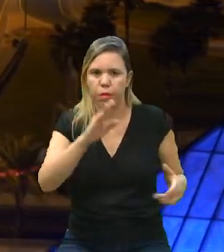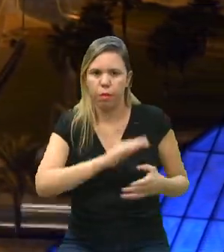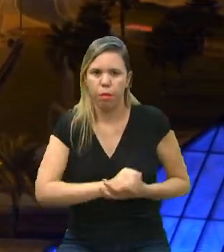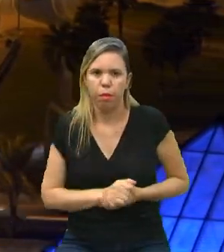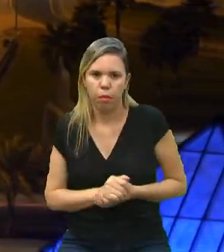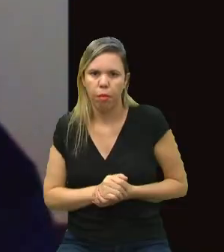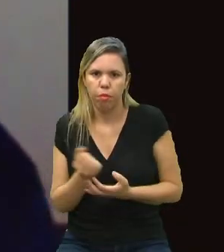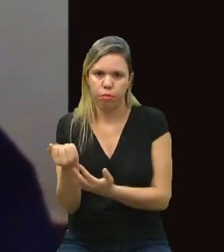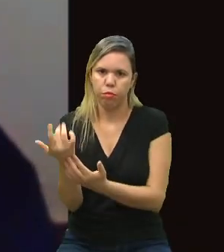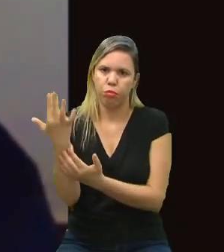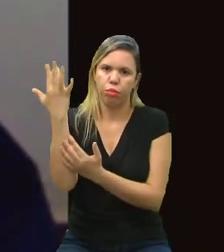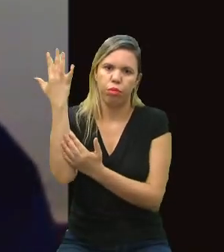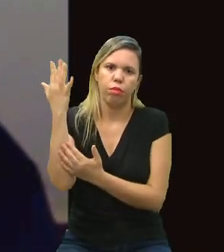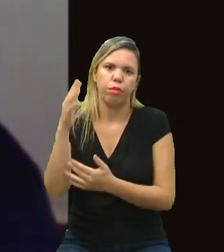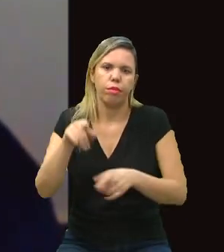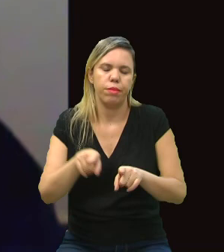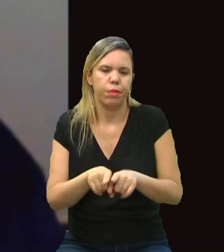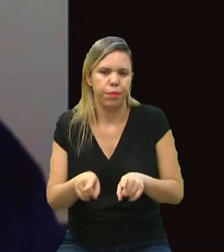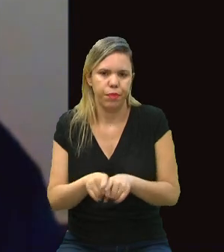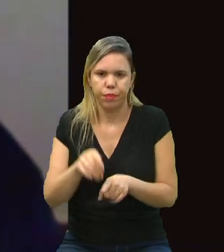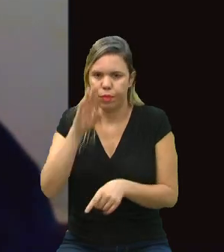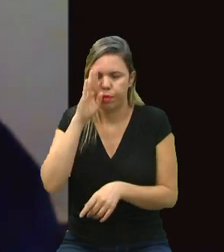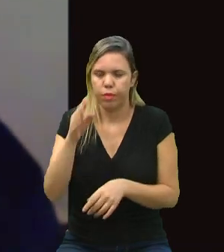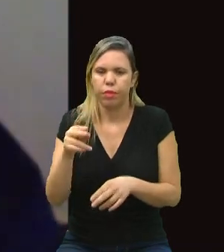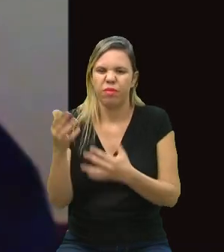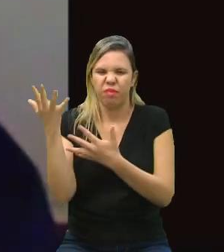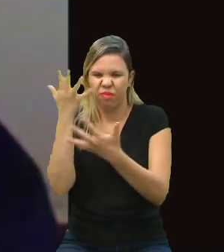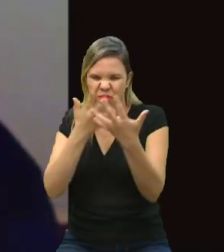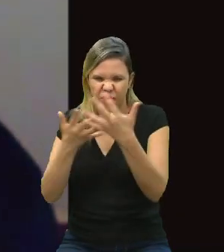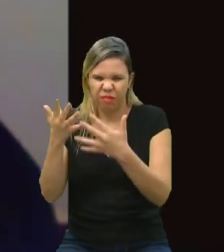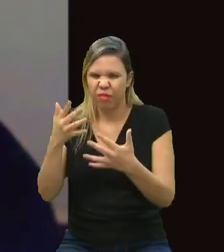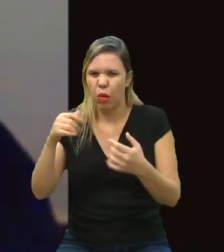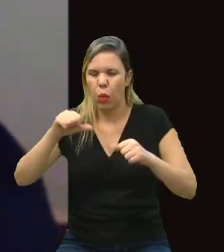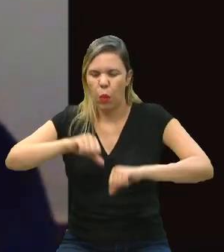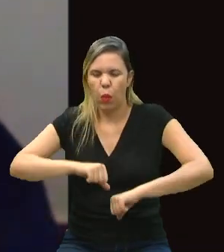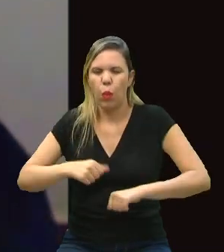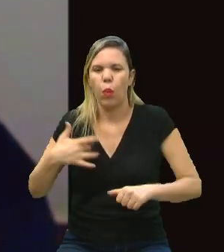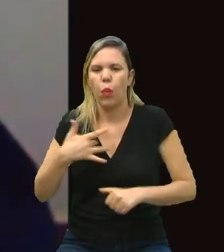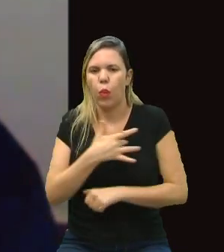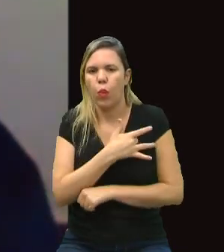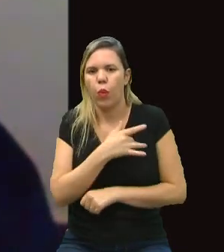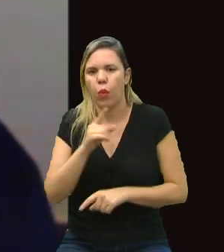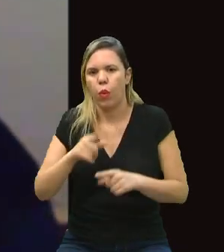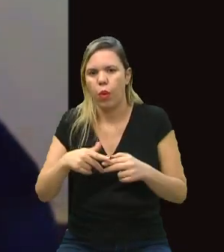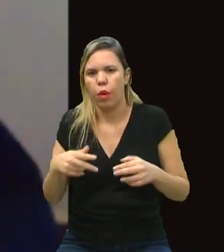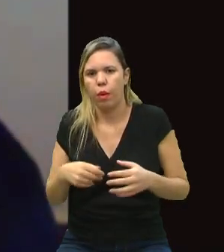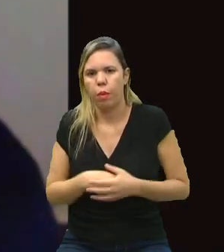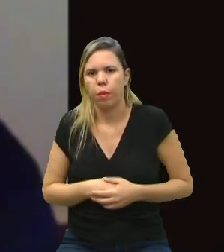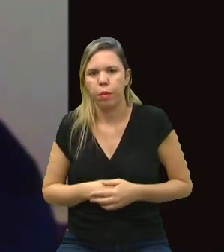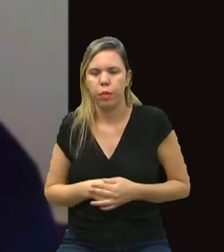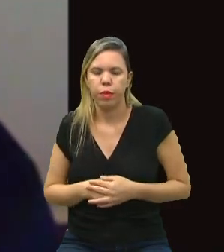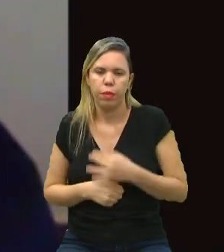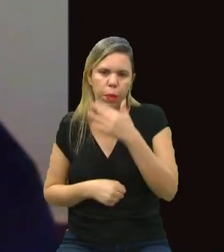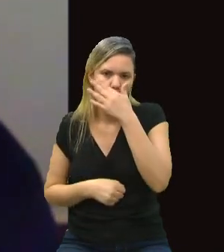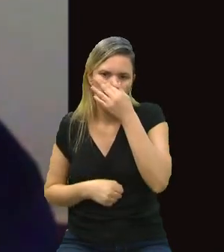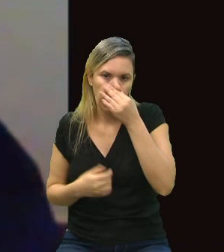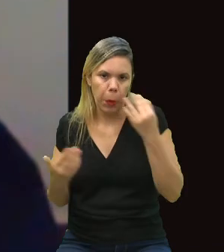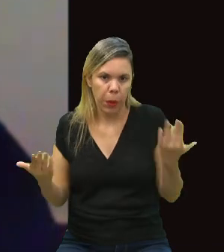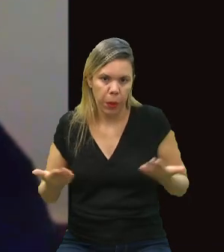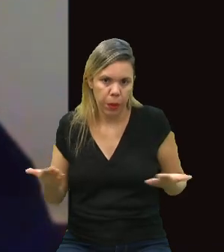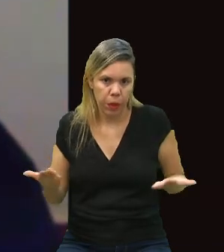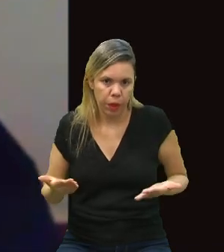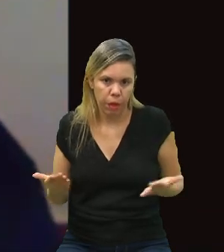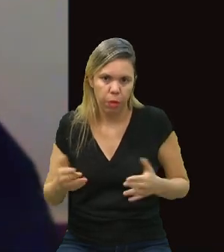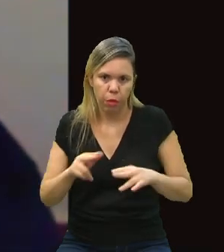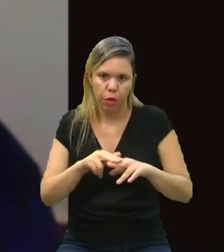mal à saúde, como material particulado, por exemplo. Sim. Inclusive, agora, com a pandemia, há vários estudos que indicam que